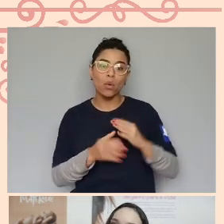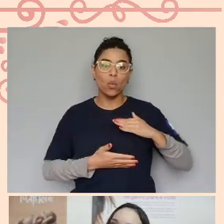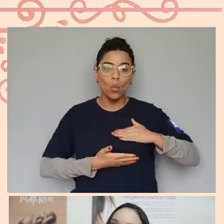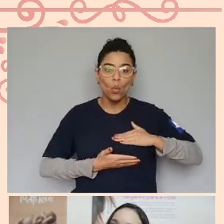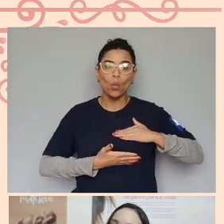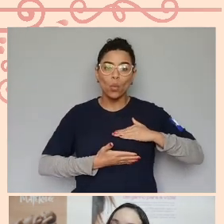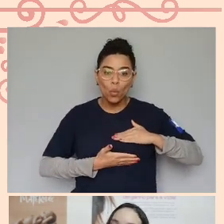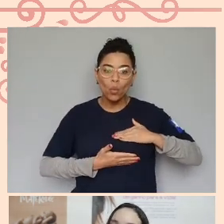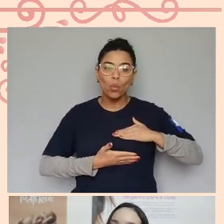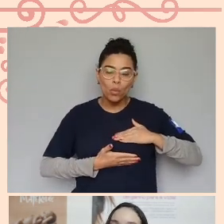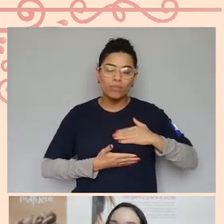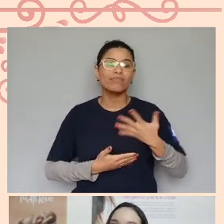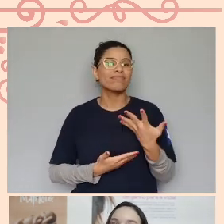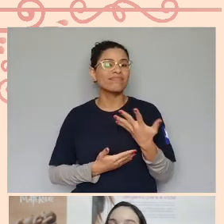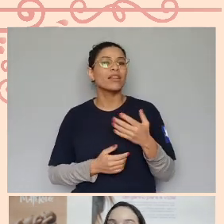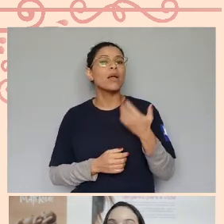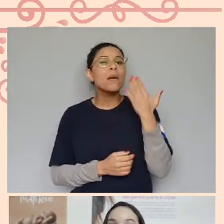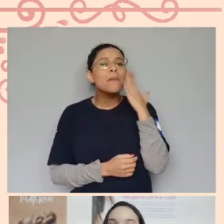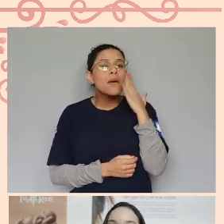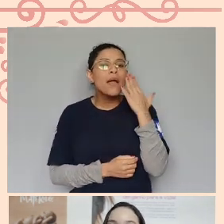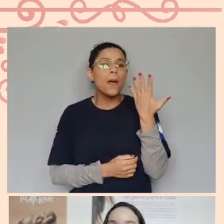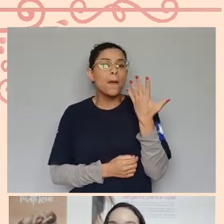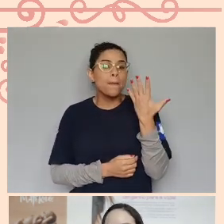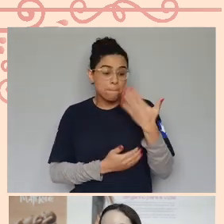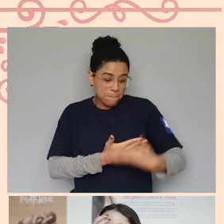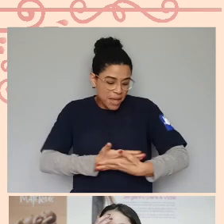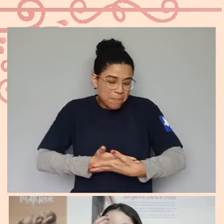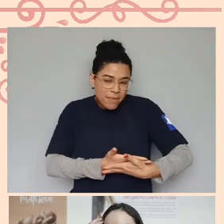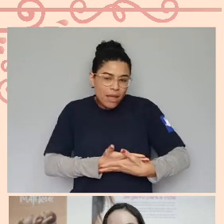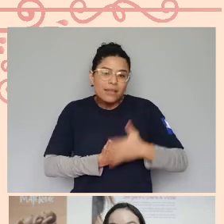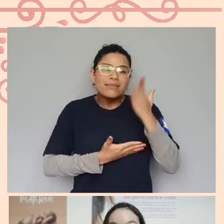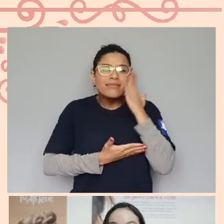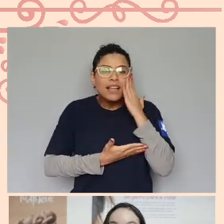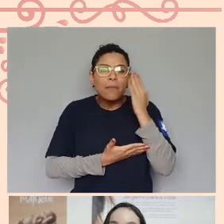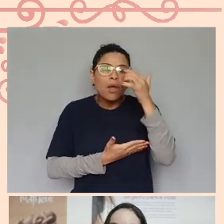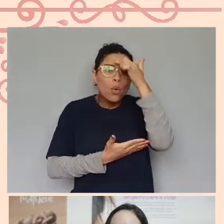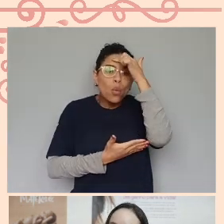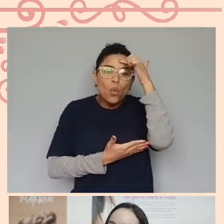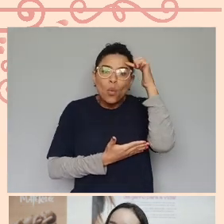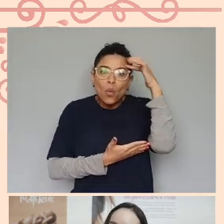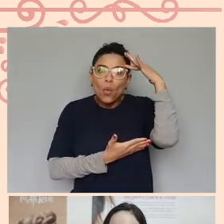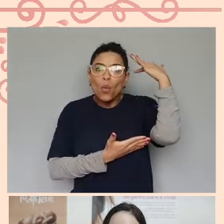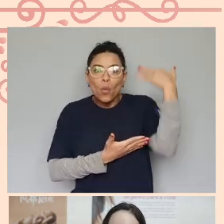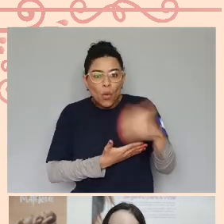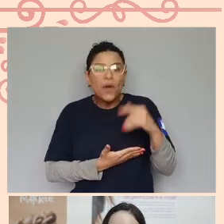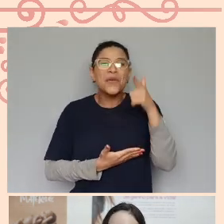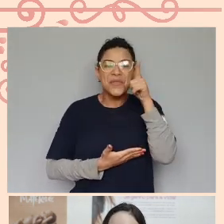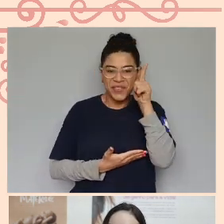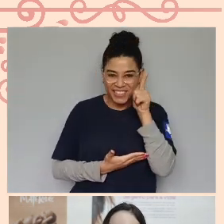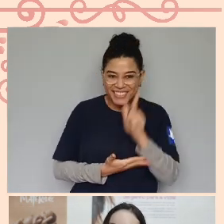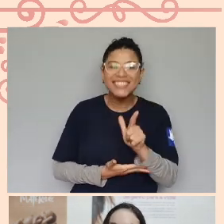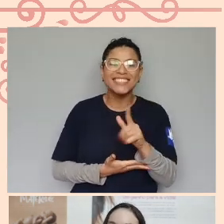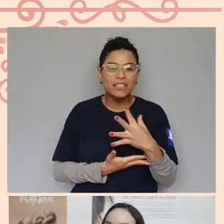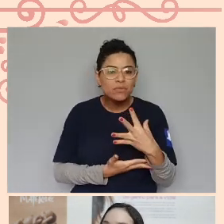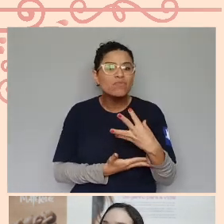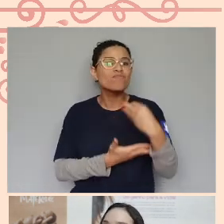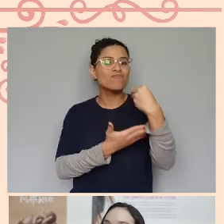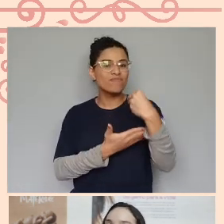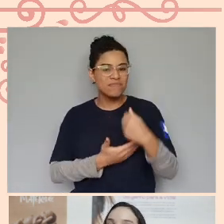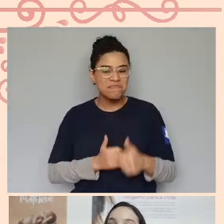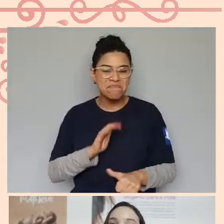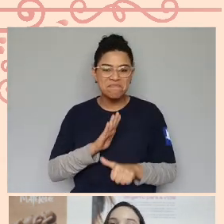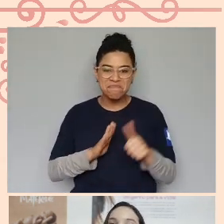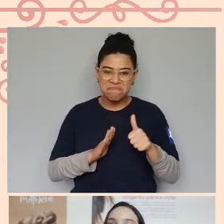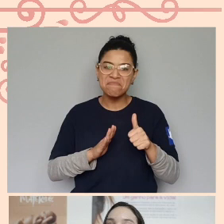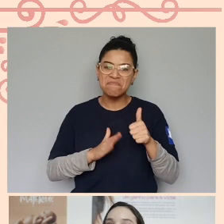melhor possível. O bebê ele faz até aquele esforço para mamar, a testa dele fica até suadinha, tamanho é o esforço que ele faz, e trabalha